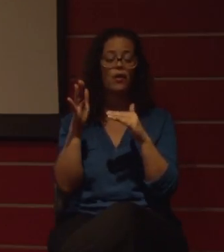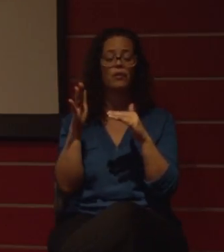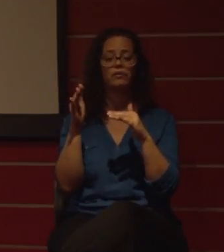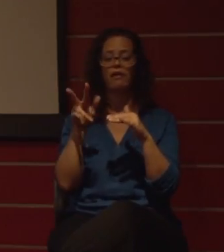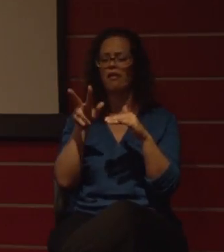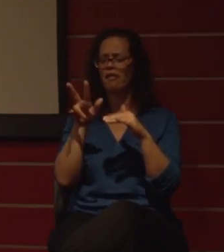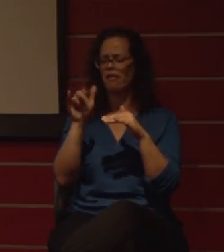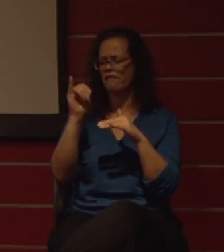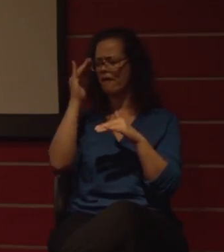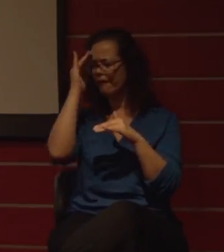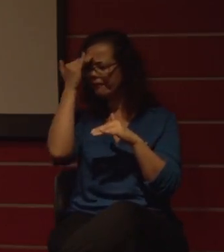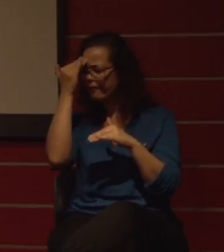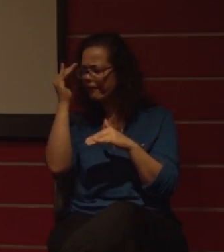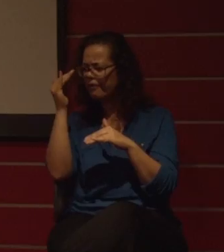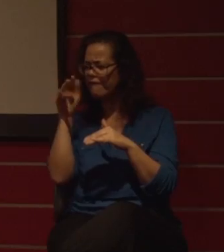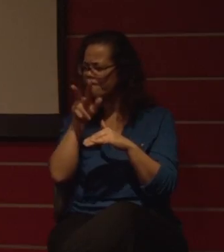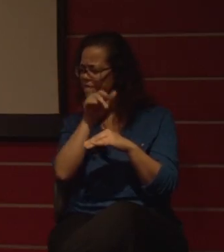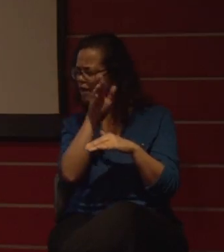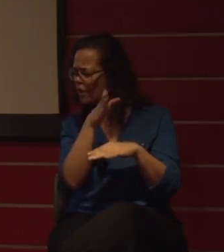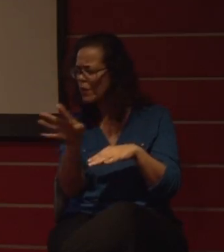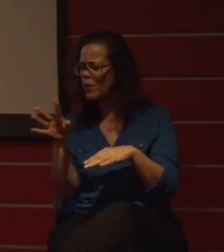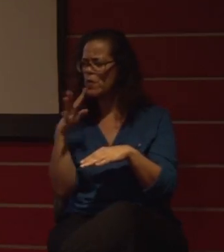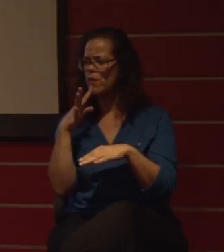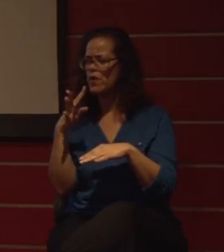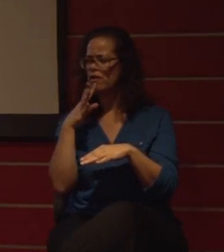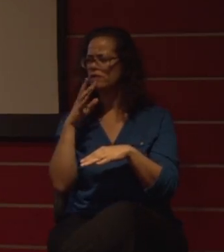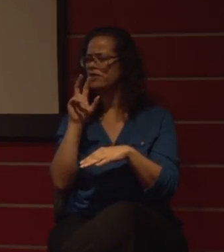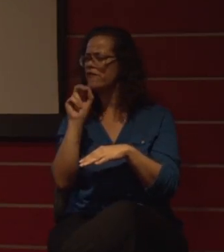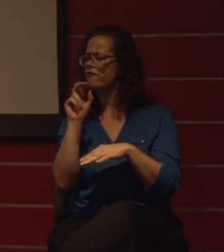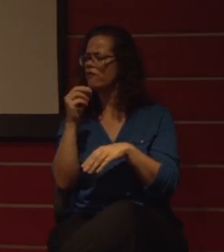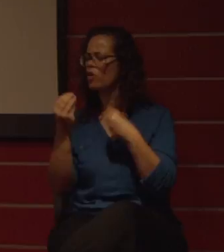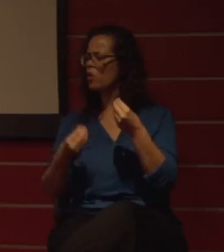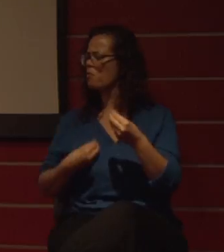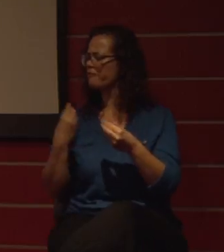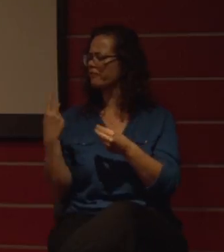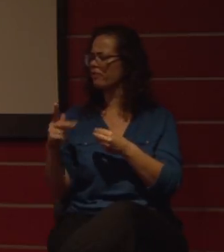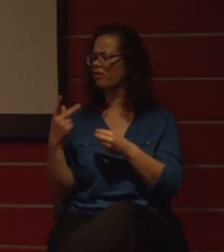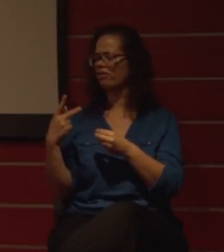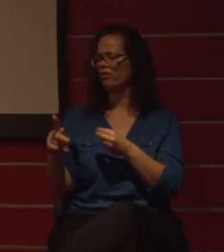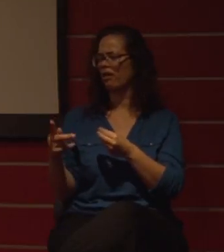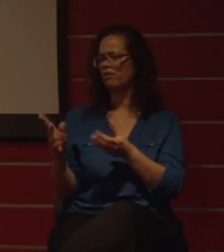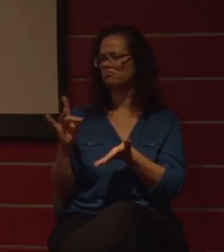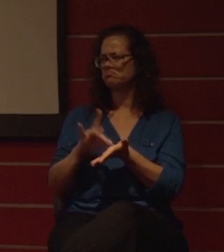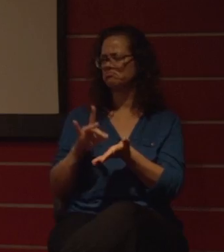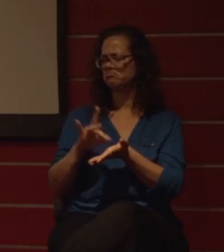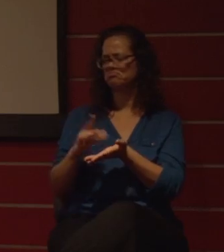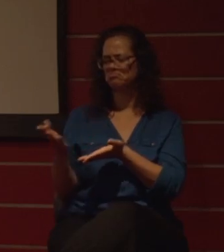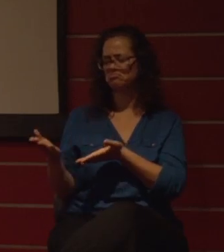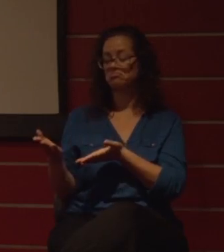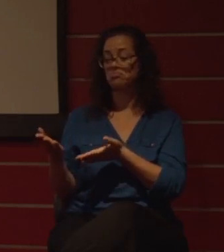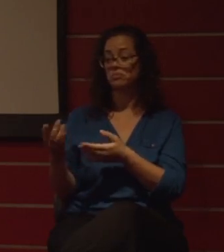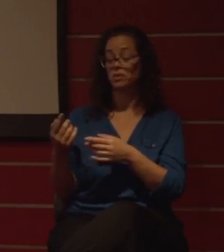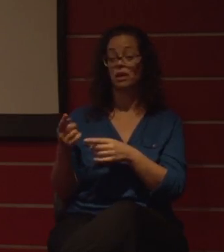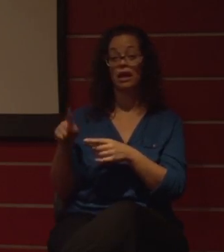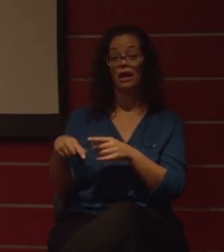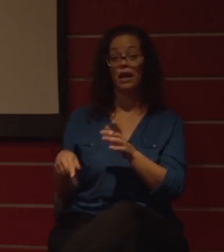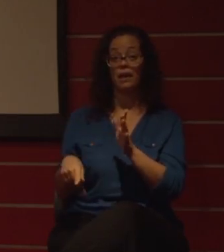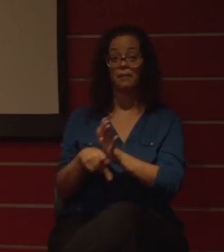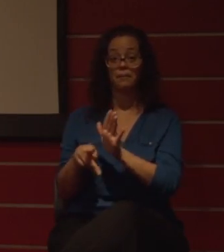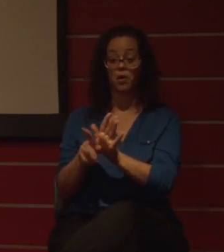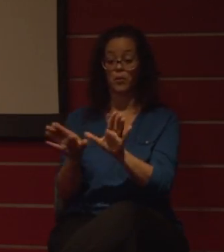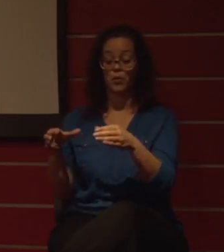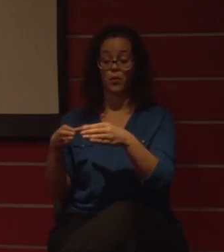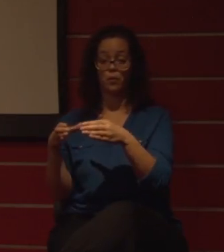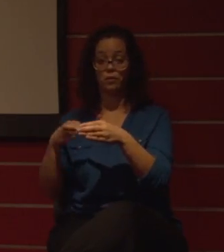entender vai conhecer o avô e entender o que que é essa realidade eh mas do de negro pobre nos está